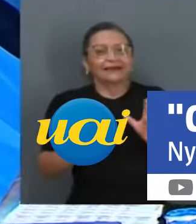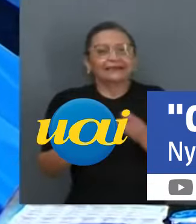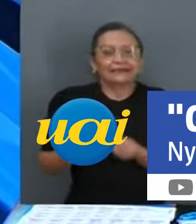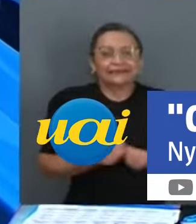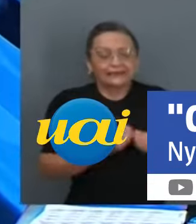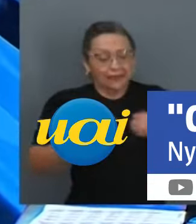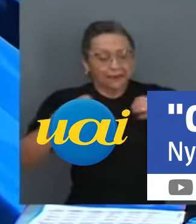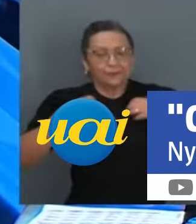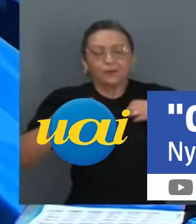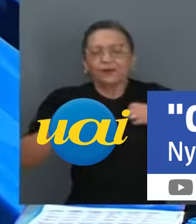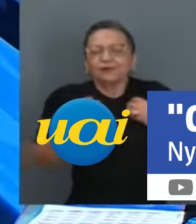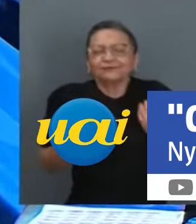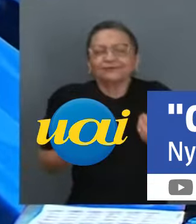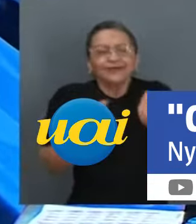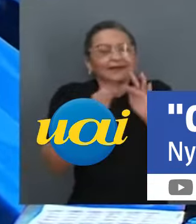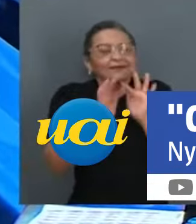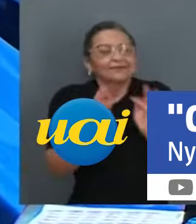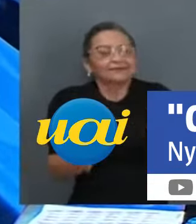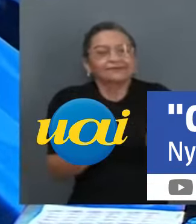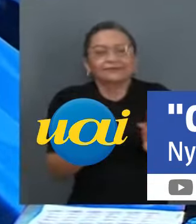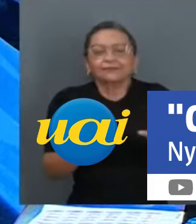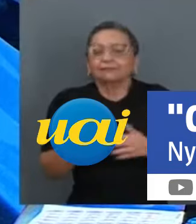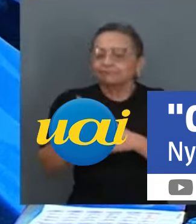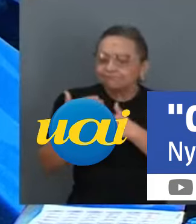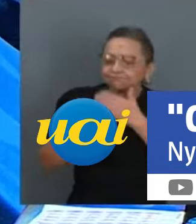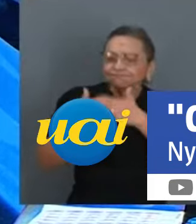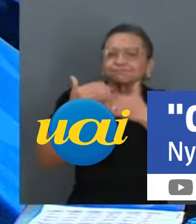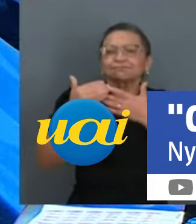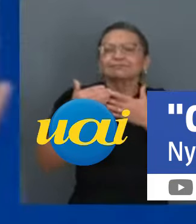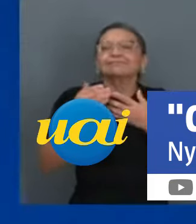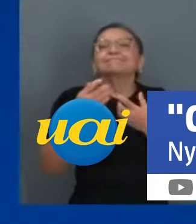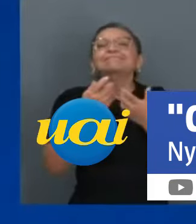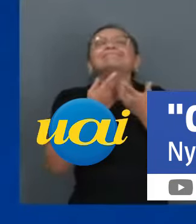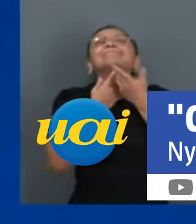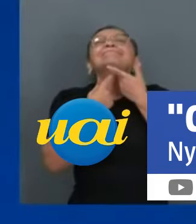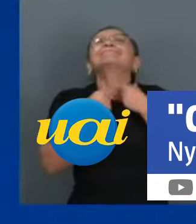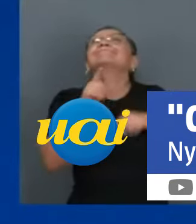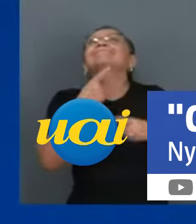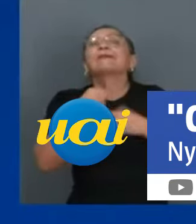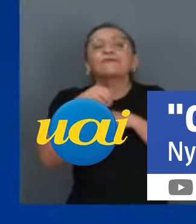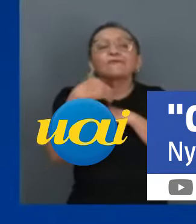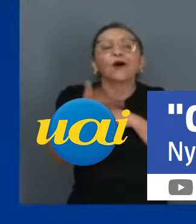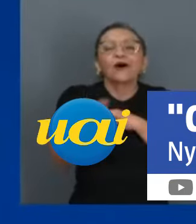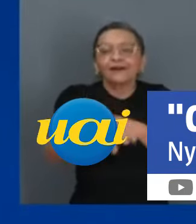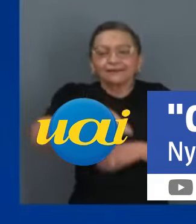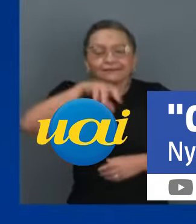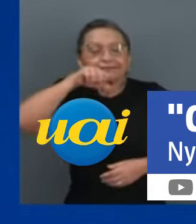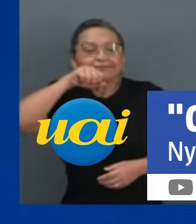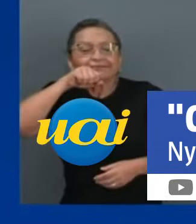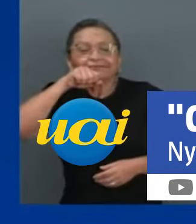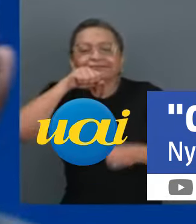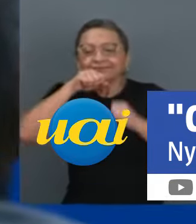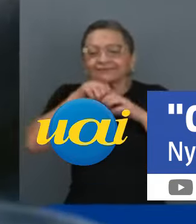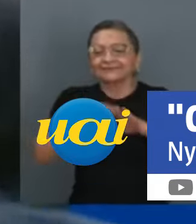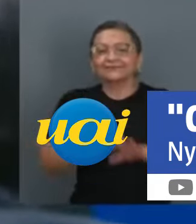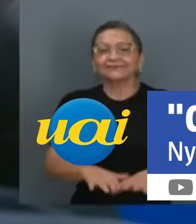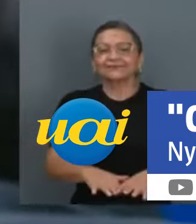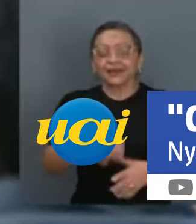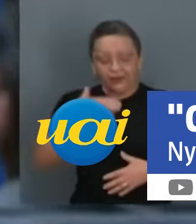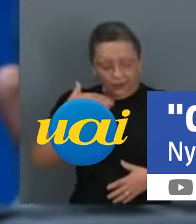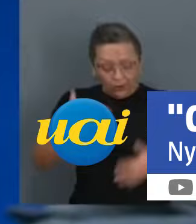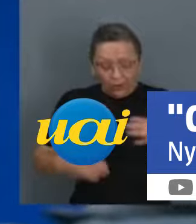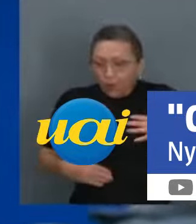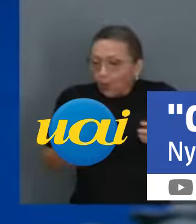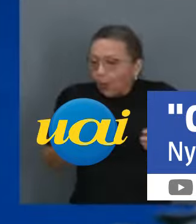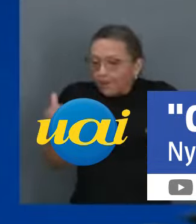pulmões tão frágeis se desenvolviam e desejavam respirar o ar fresco meu corpo está